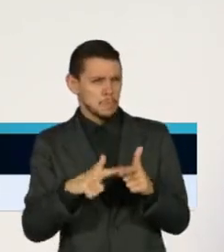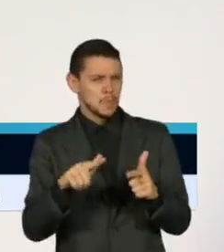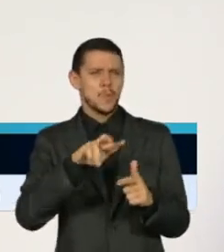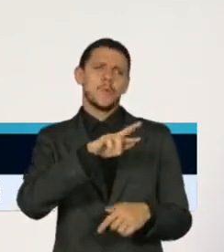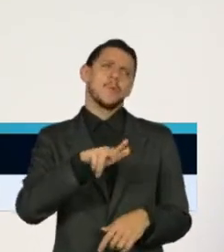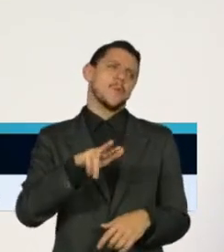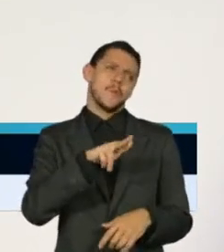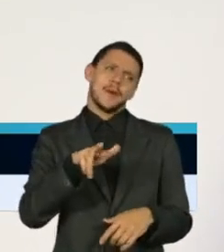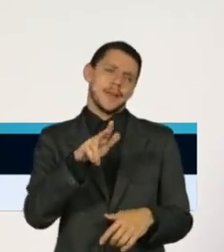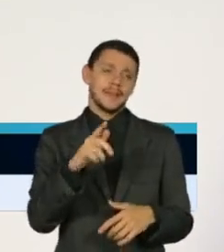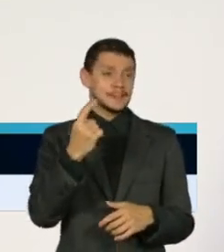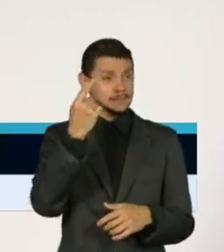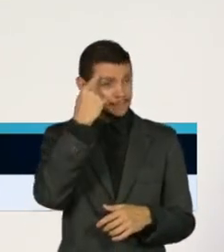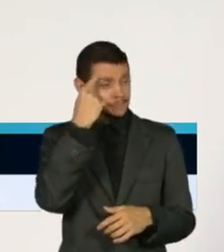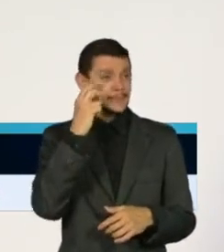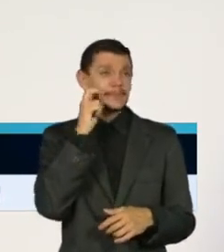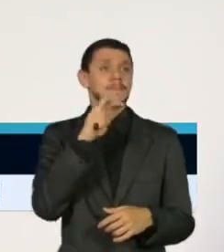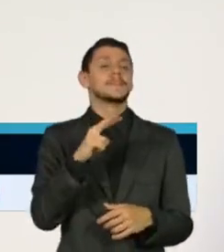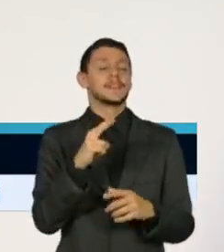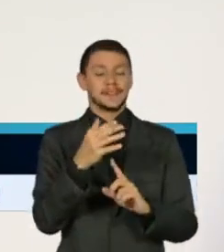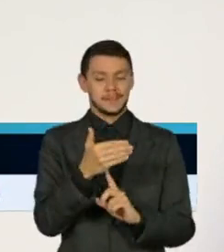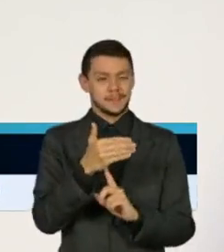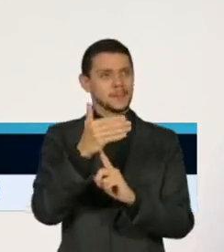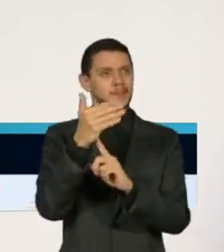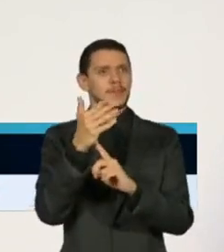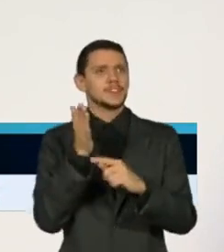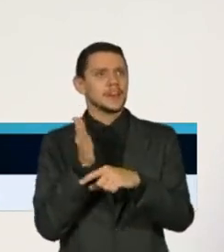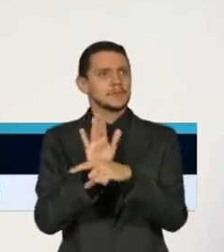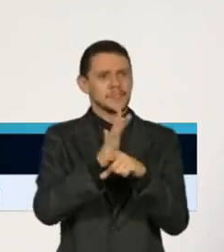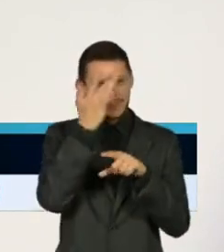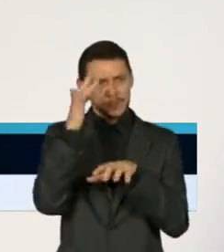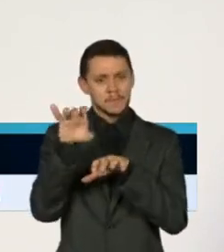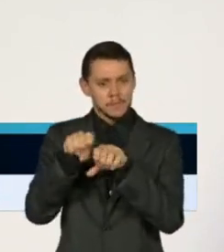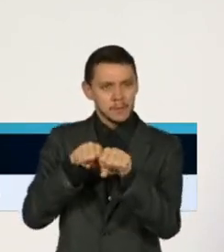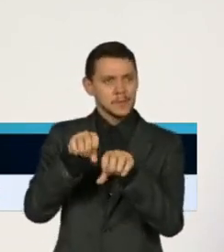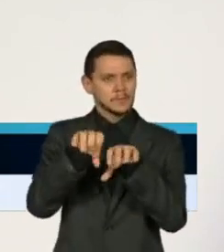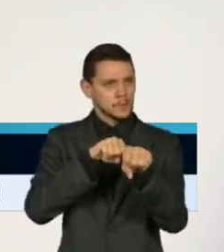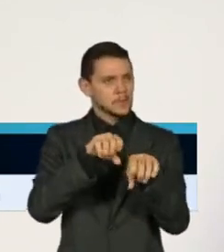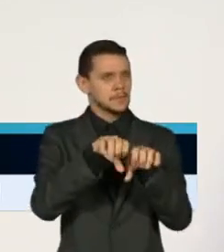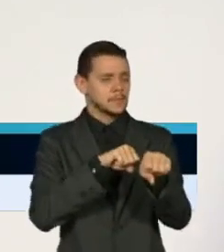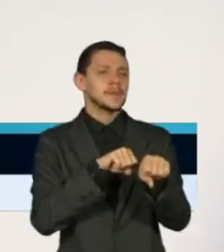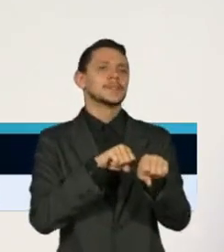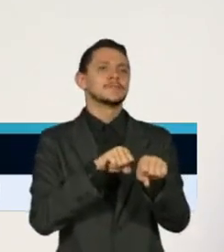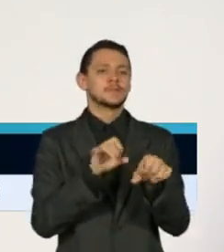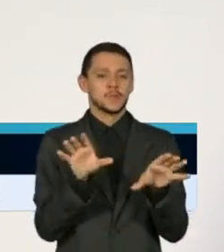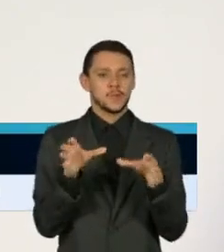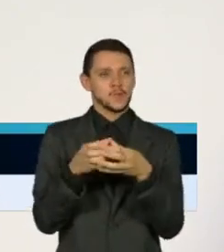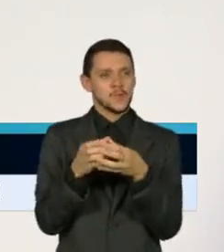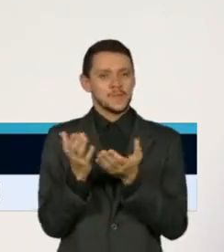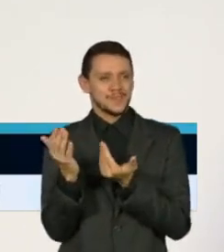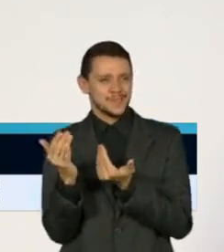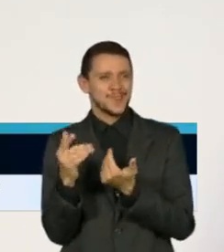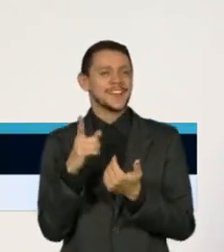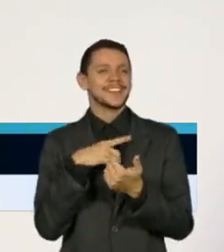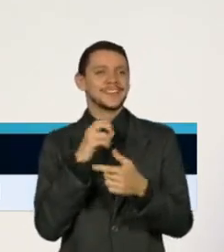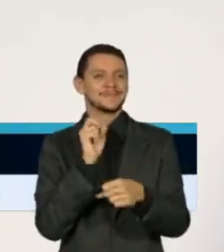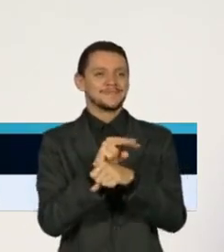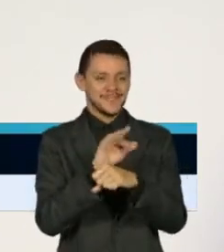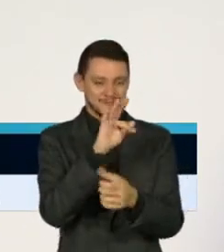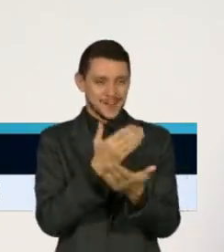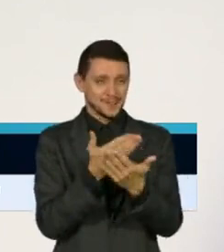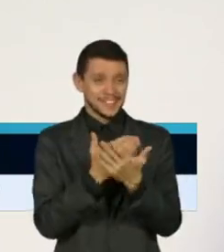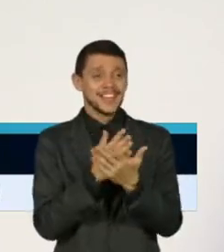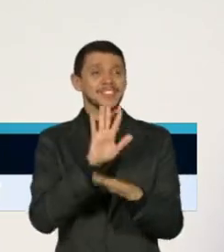à medida que a gente tiver tecnologia para ir formando gente formada, essa molecada chega na faculdade, às vezes, sabendo mais do